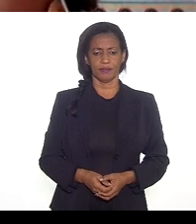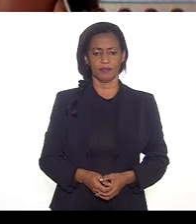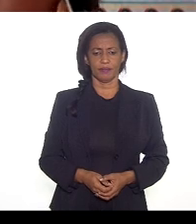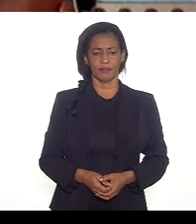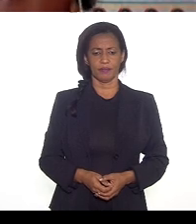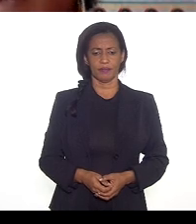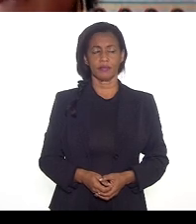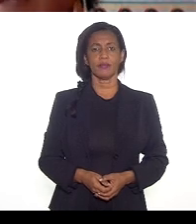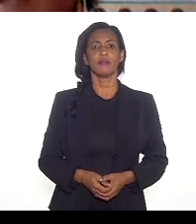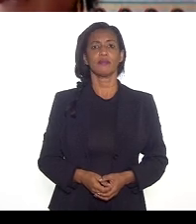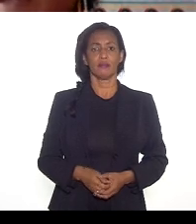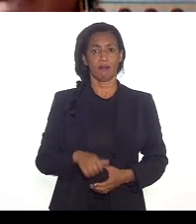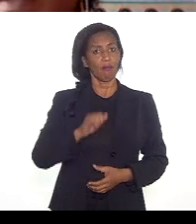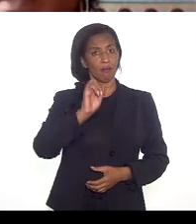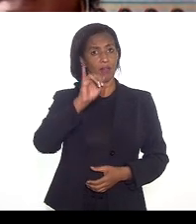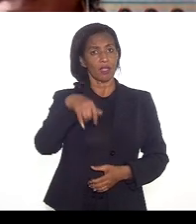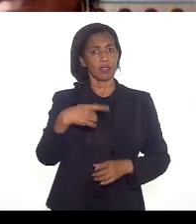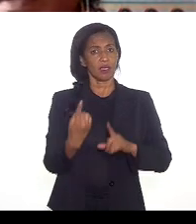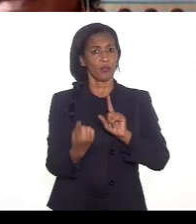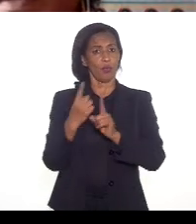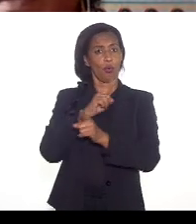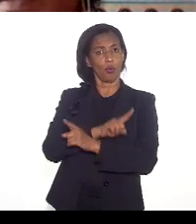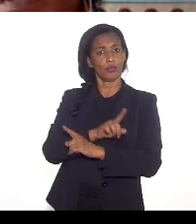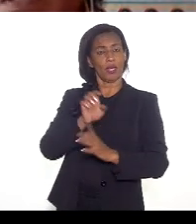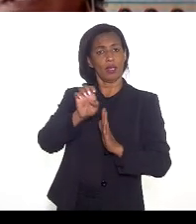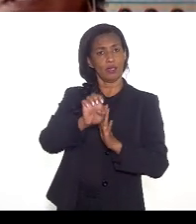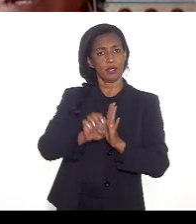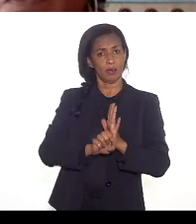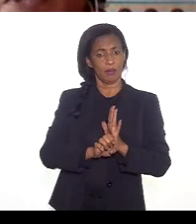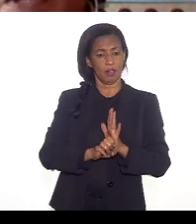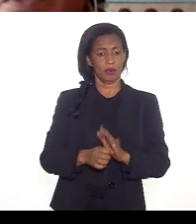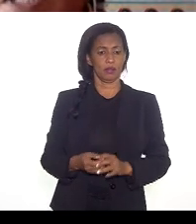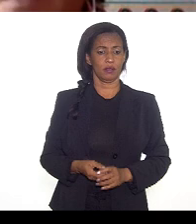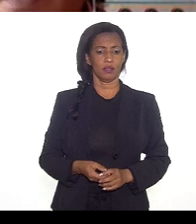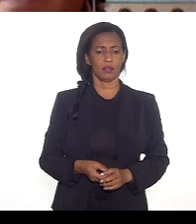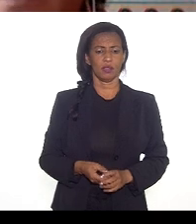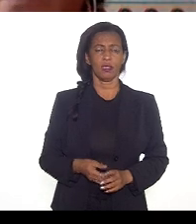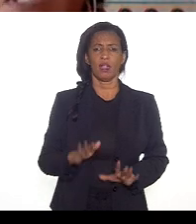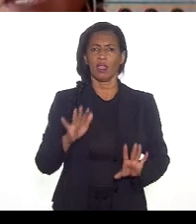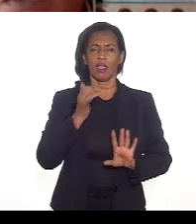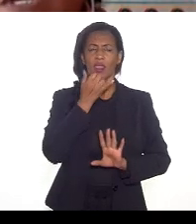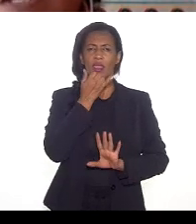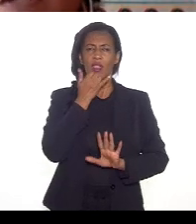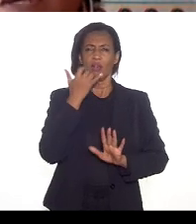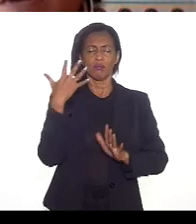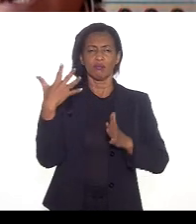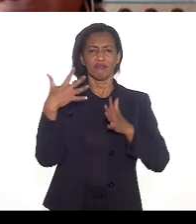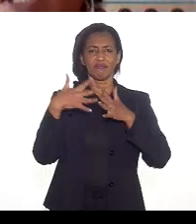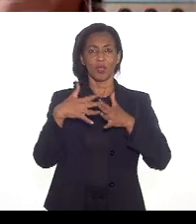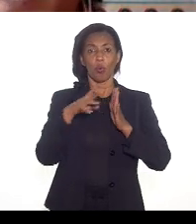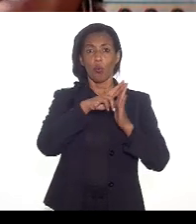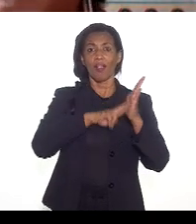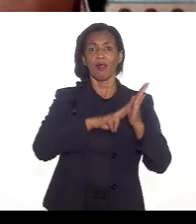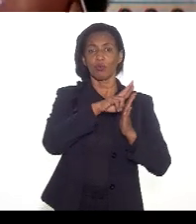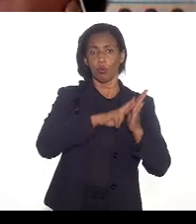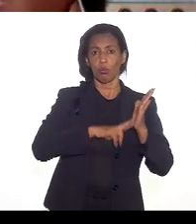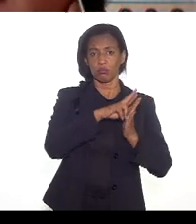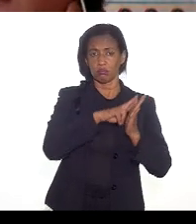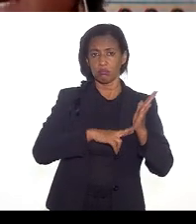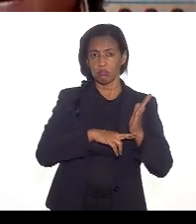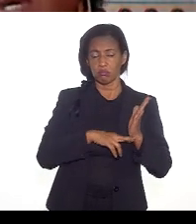Ele deu contrário às emendas, um e dois. Quem deu contrário? Perdão, eu perdi relator, aqui. O relator.